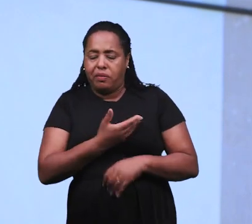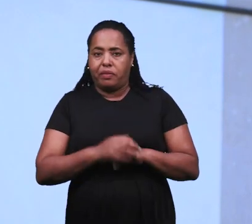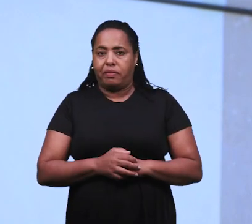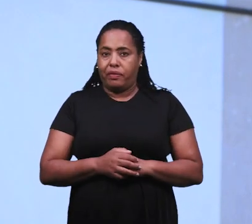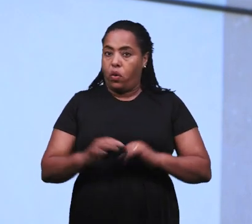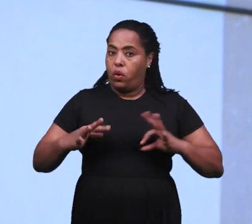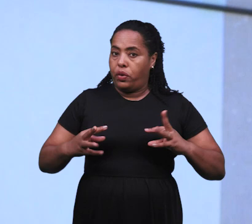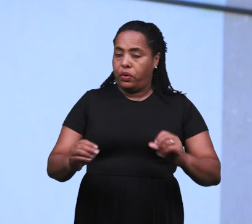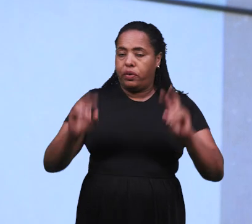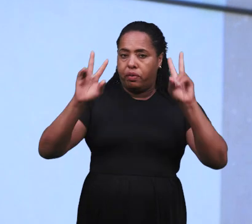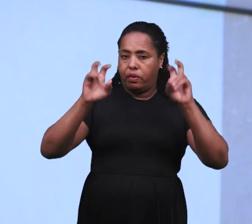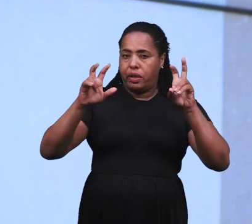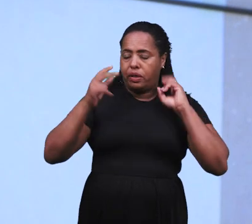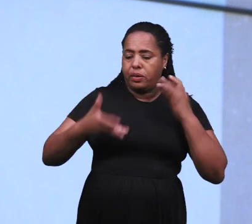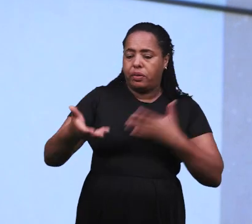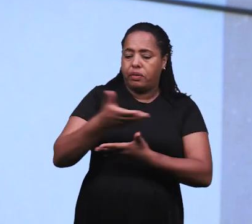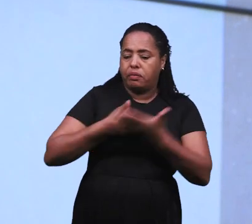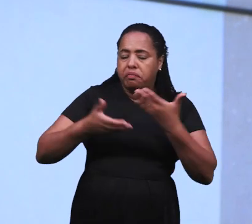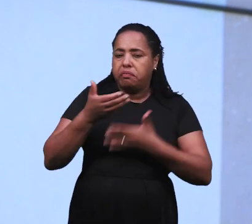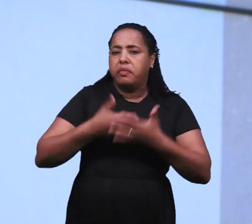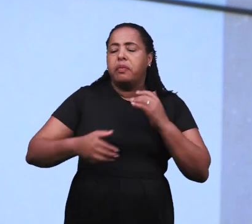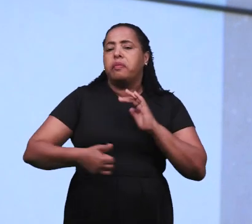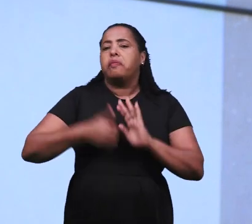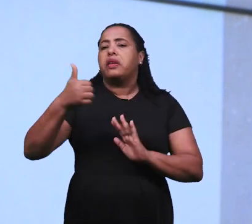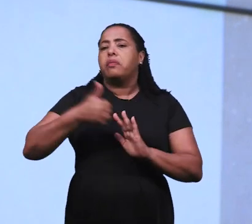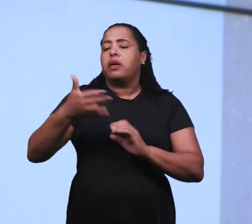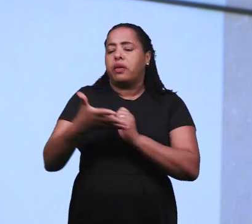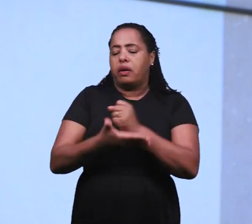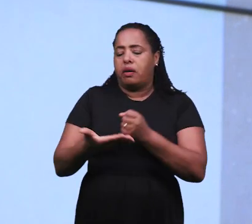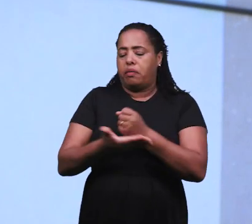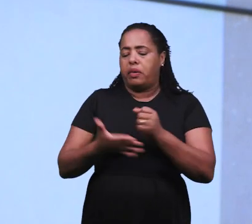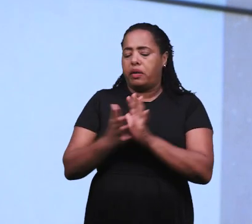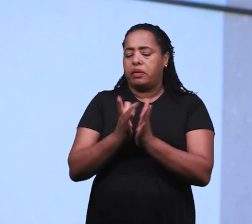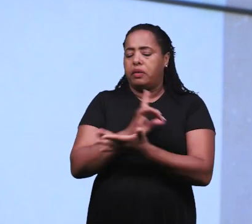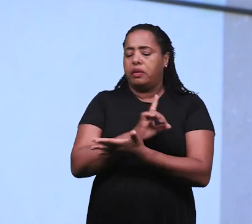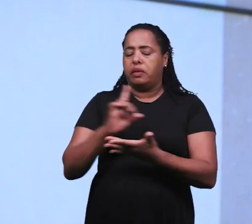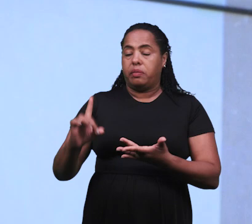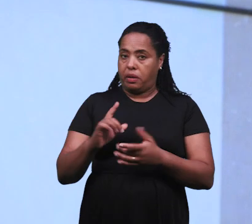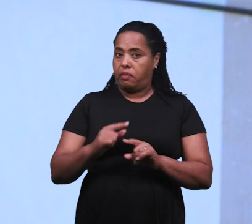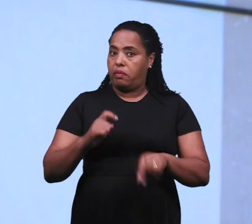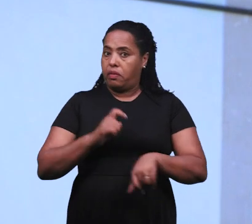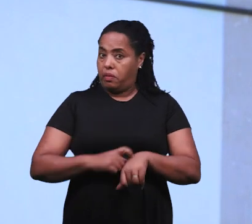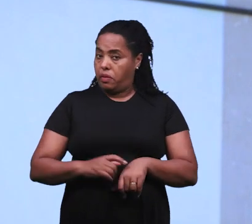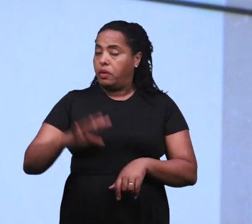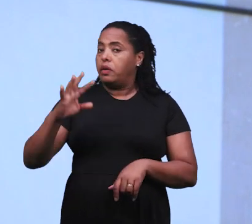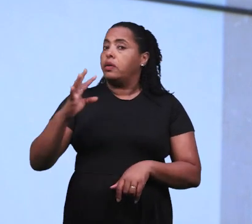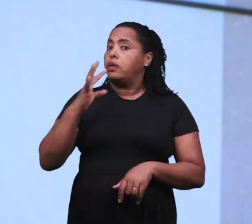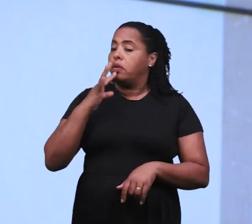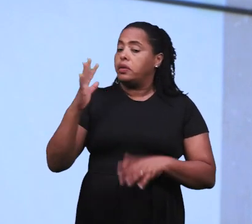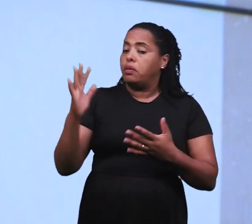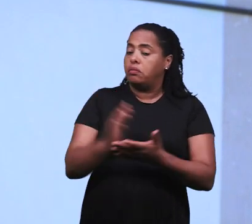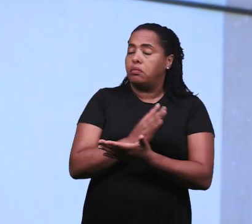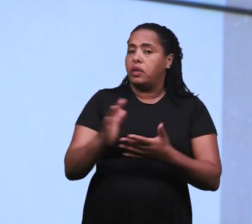nós tratamos, ele vem primeiro pelo viés bíblico. Quando nós tomamos ciência de algum